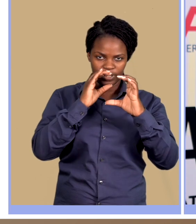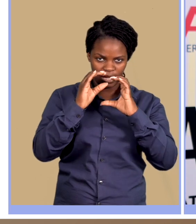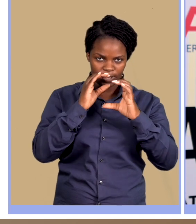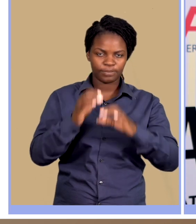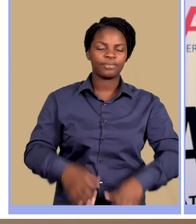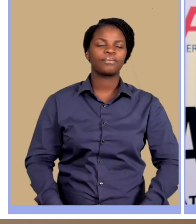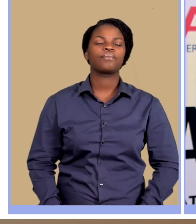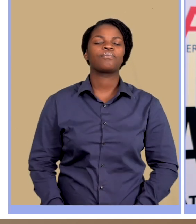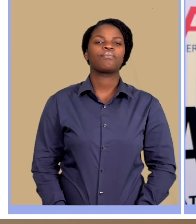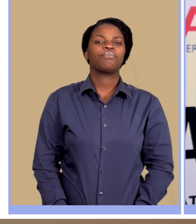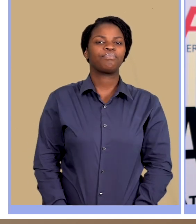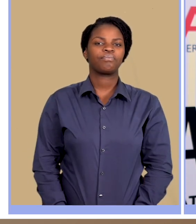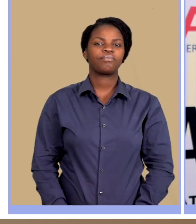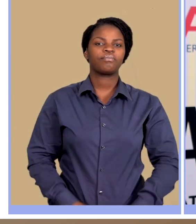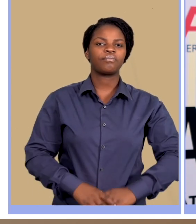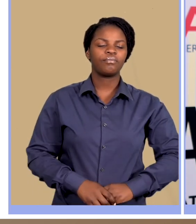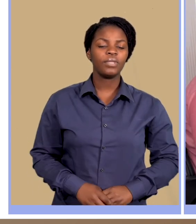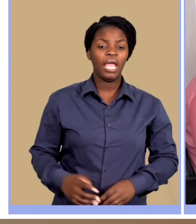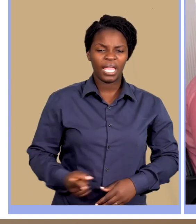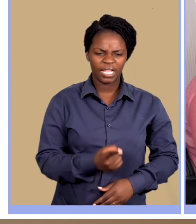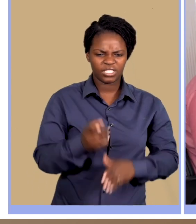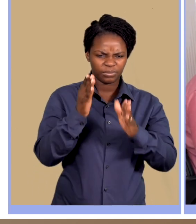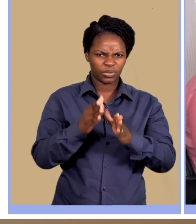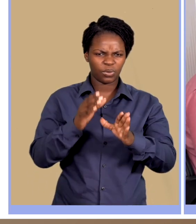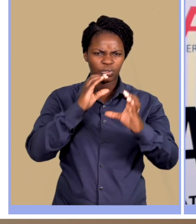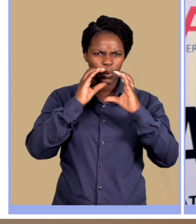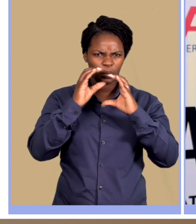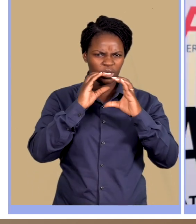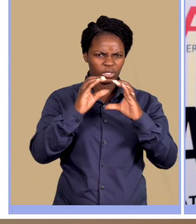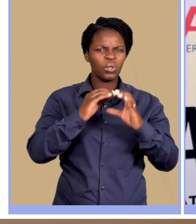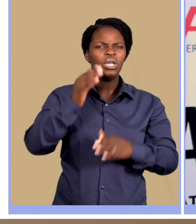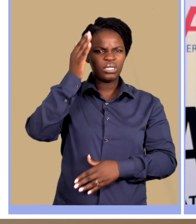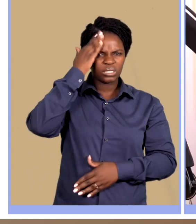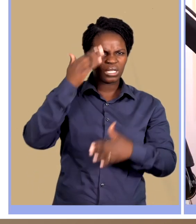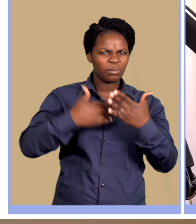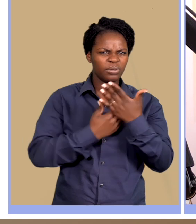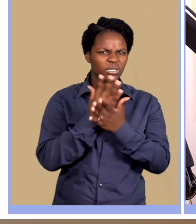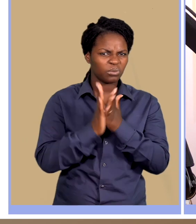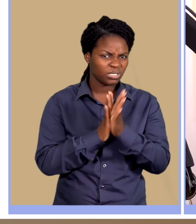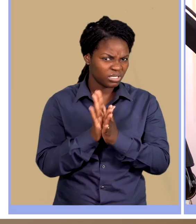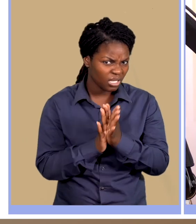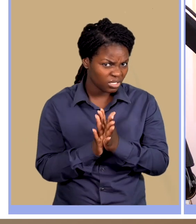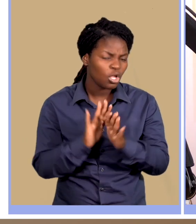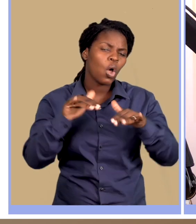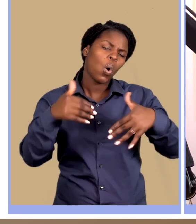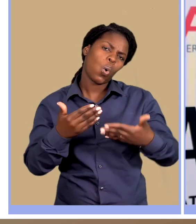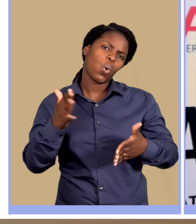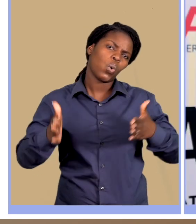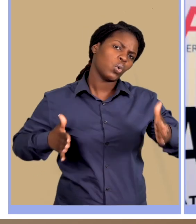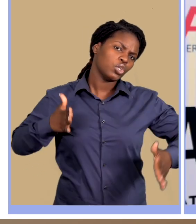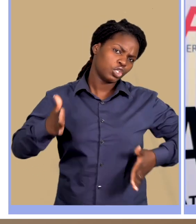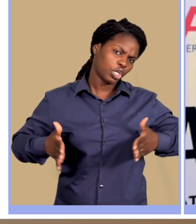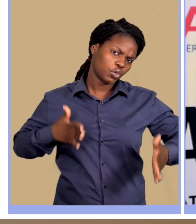comunicadores dominam a língua de sinais ou talvez aquela coisa de ser língua gestual? Não tanto língua gestual, são capacitados para